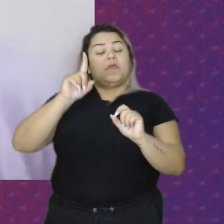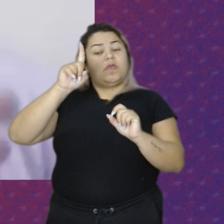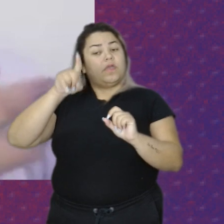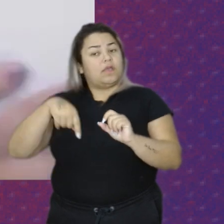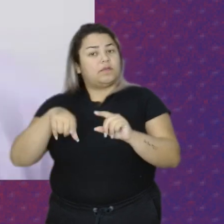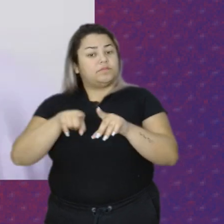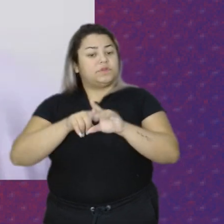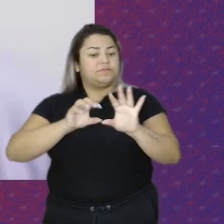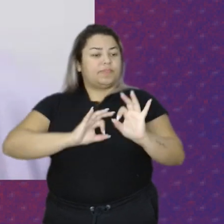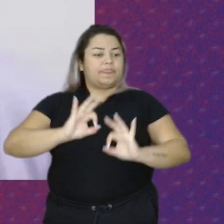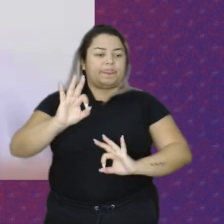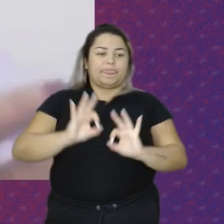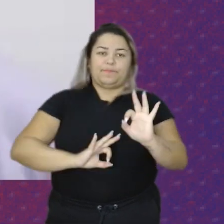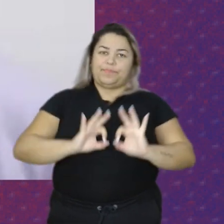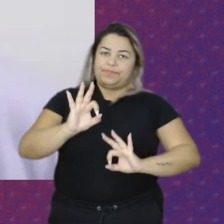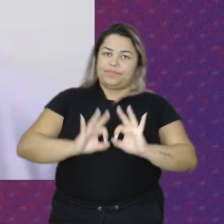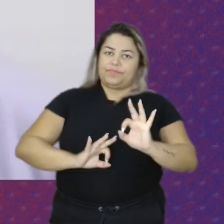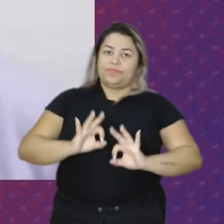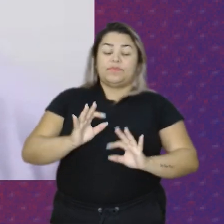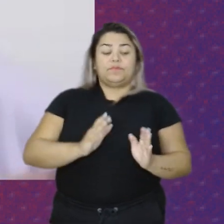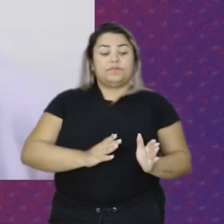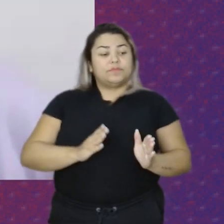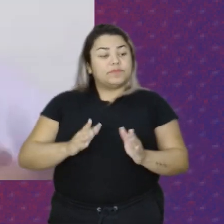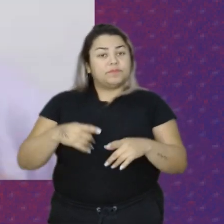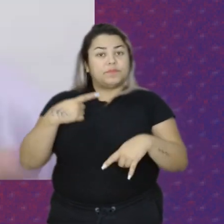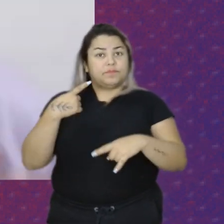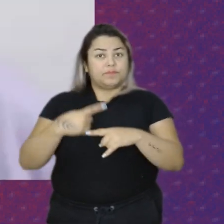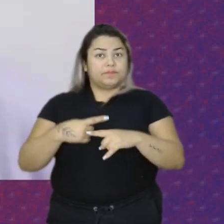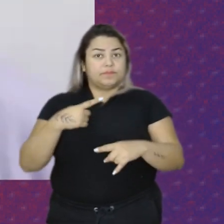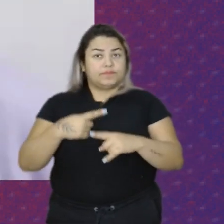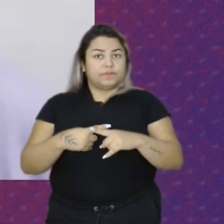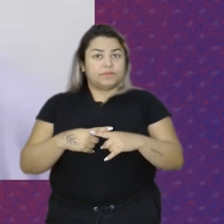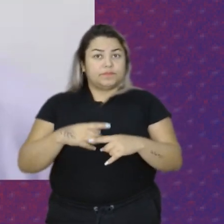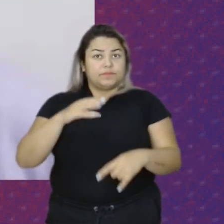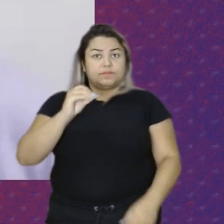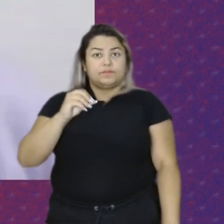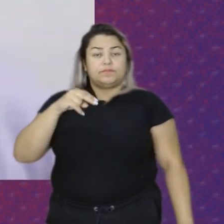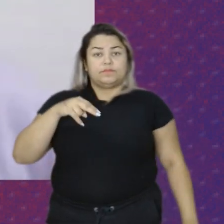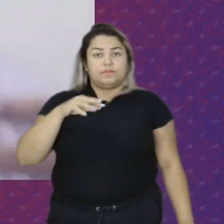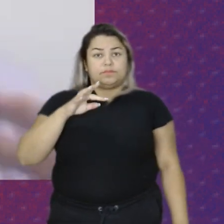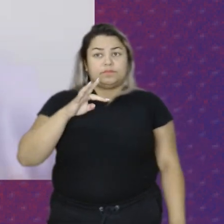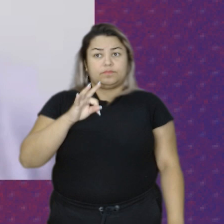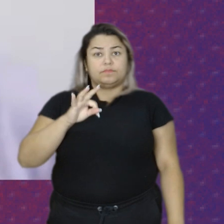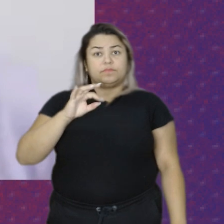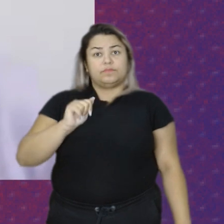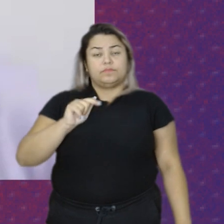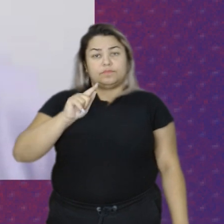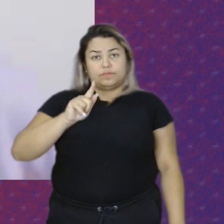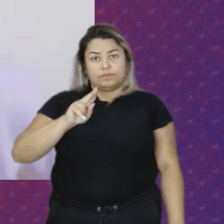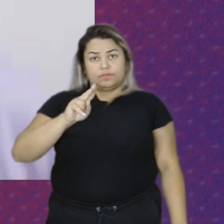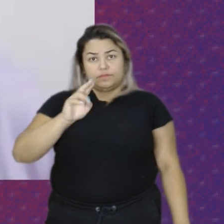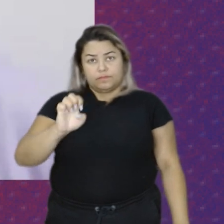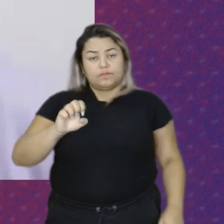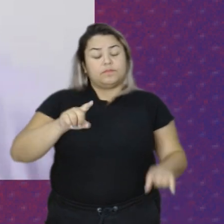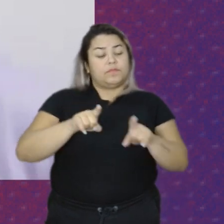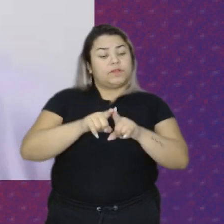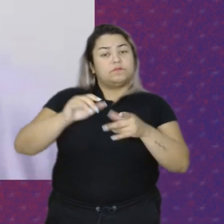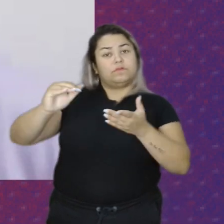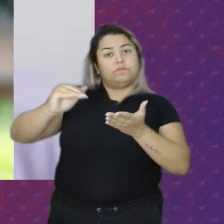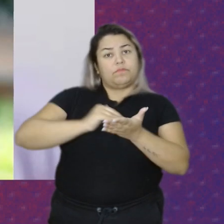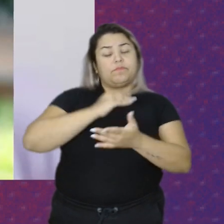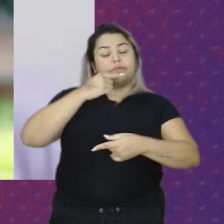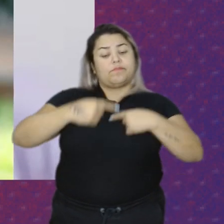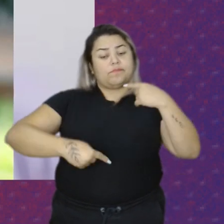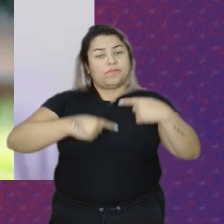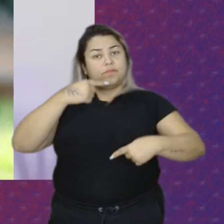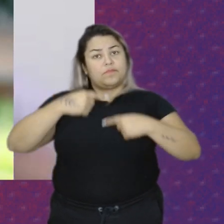é preparatória, processual, porque a CONTAG, sobretudo, através da sua secretária de Política